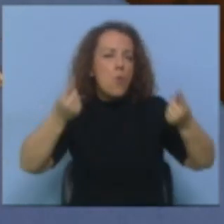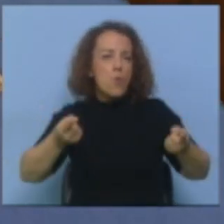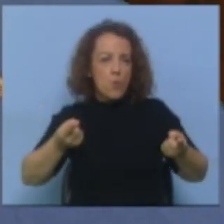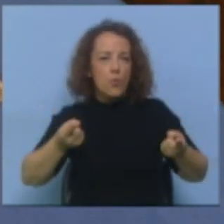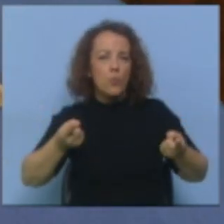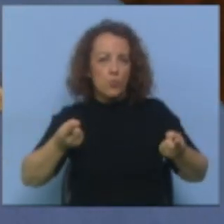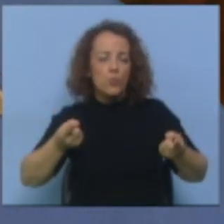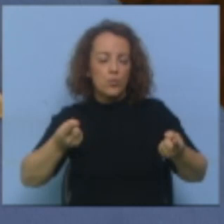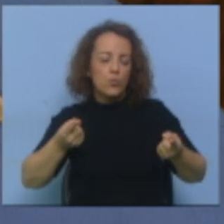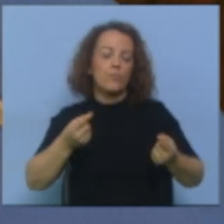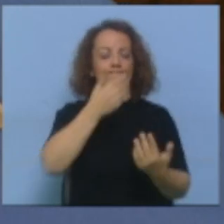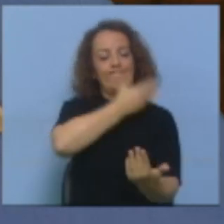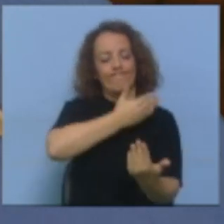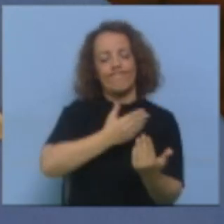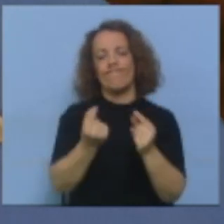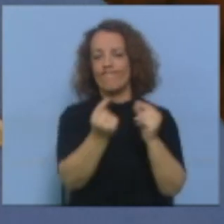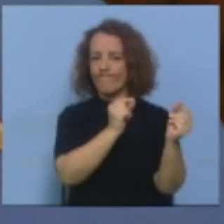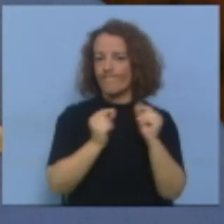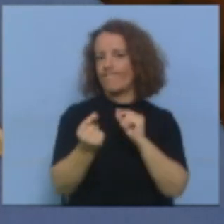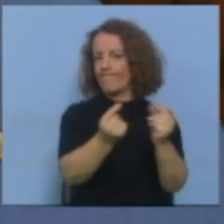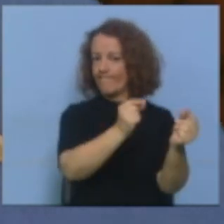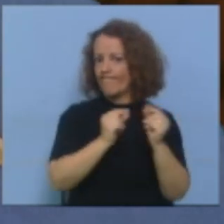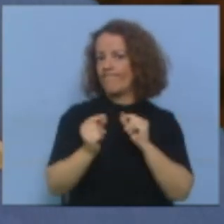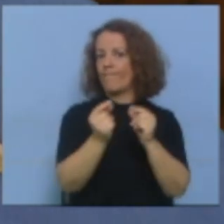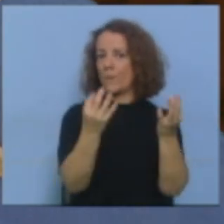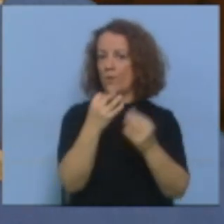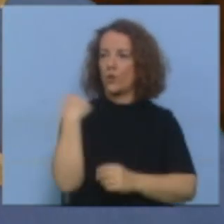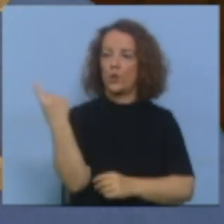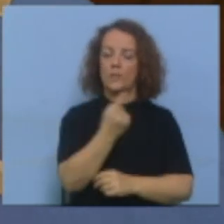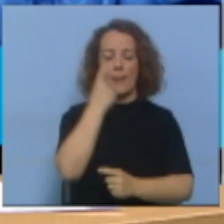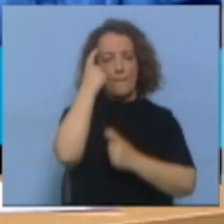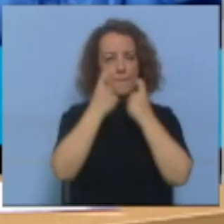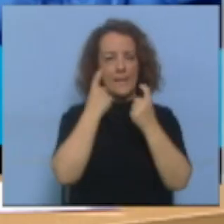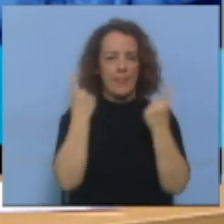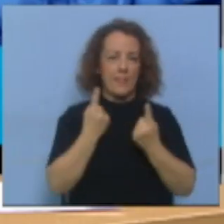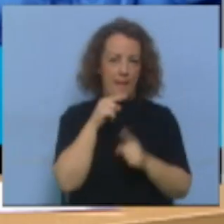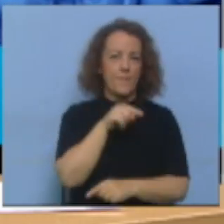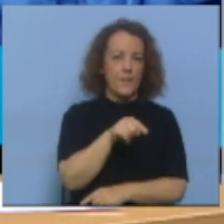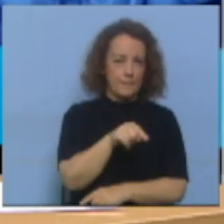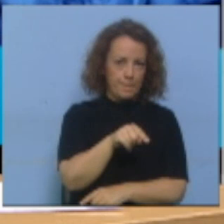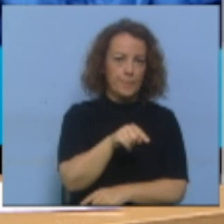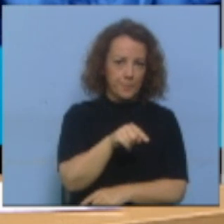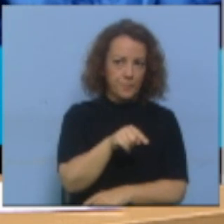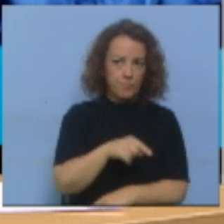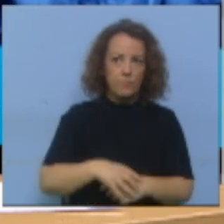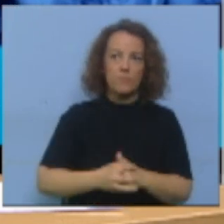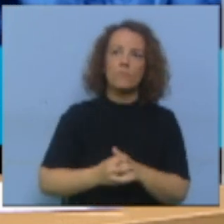que tem sido matéria de debate e continua a ser matéria de debate e que devemos pensar nessa questão.